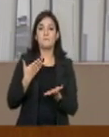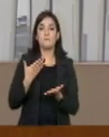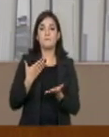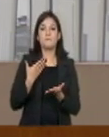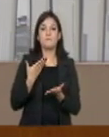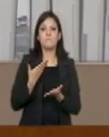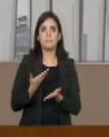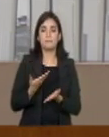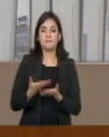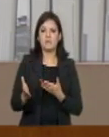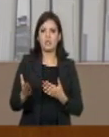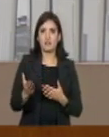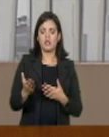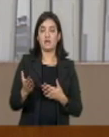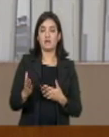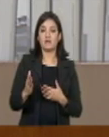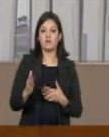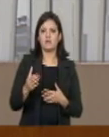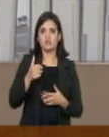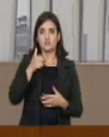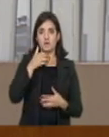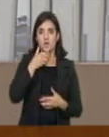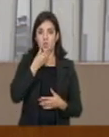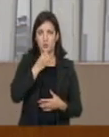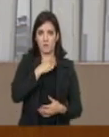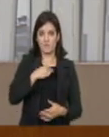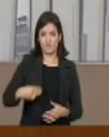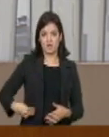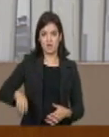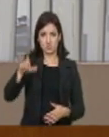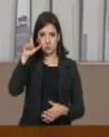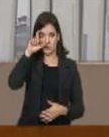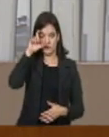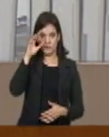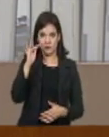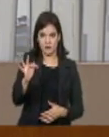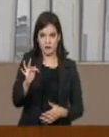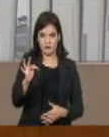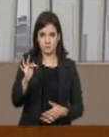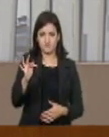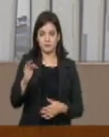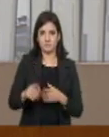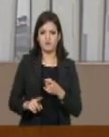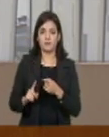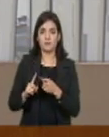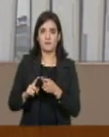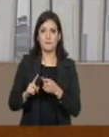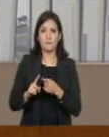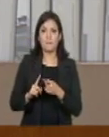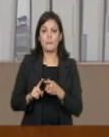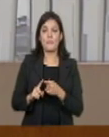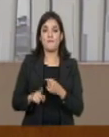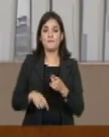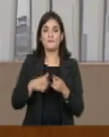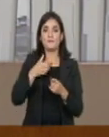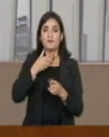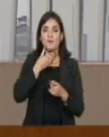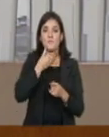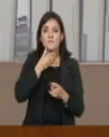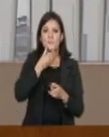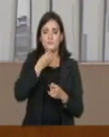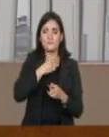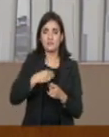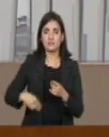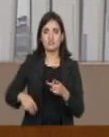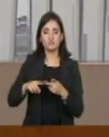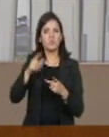O ministro Luiz Edson Fachin, que a julgava improcedente, e os ministros